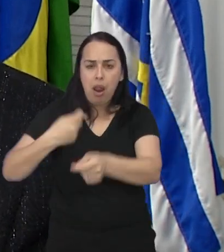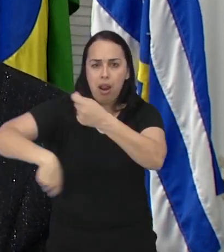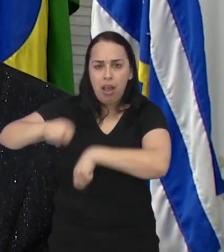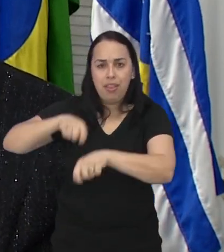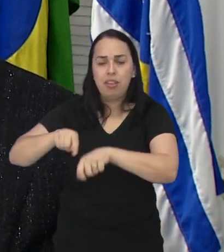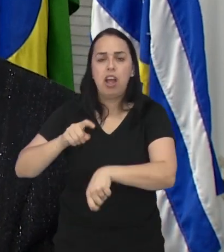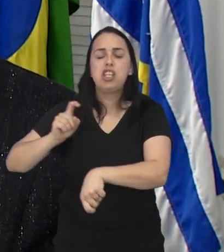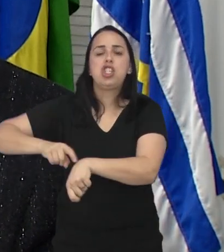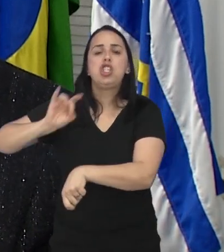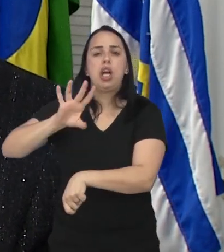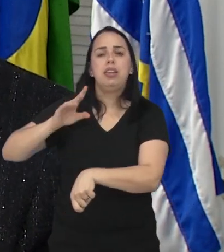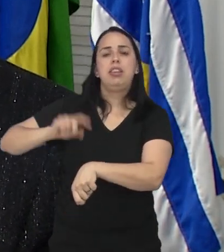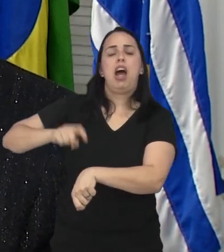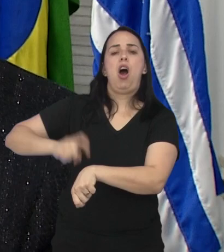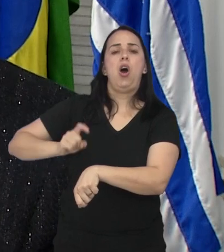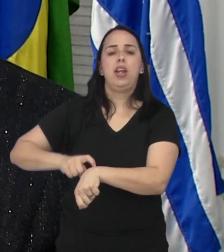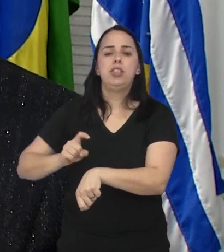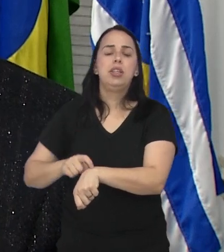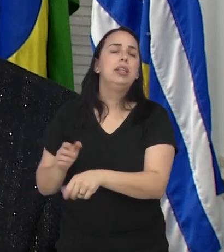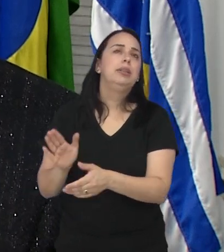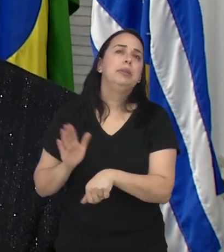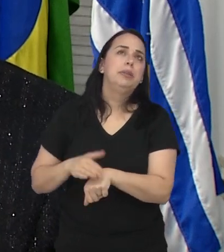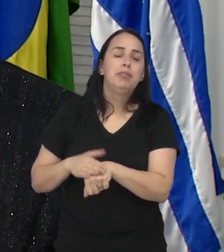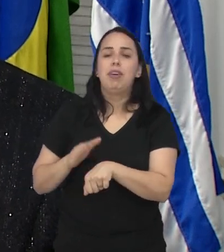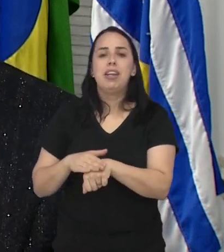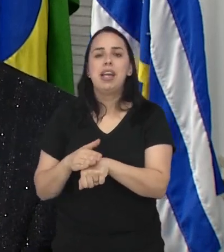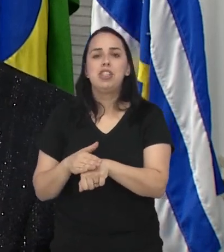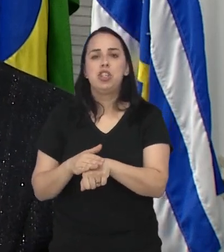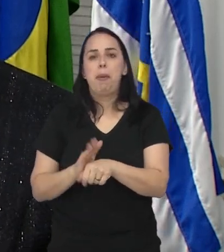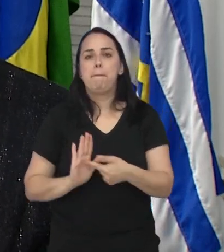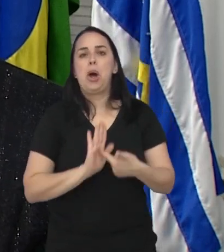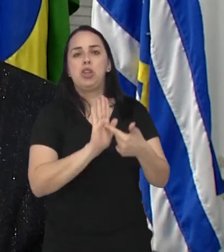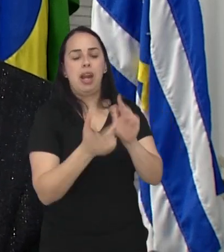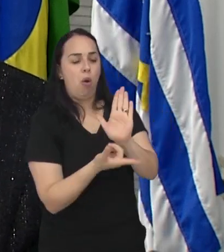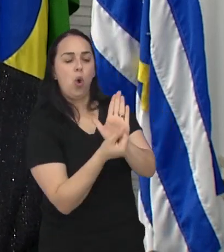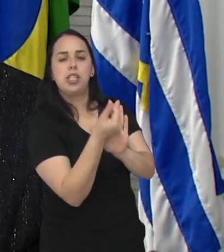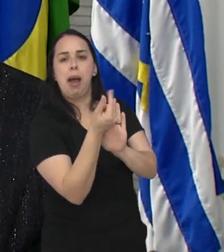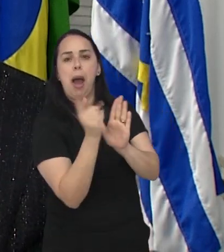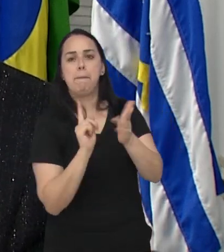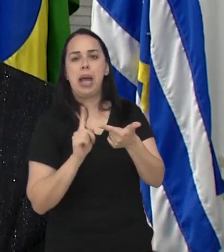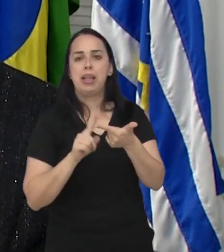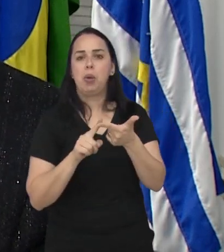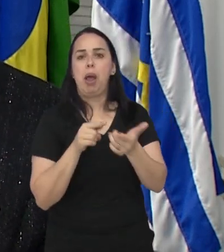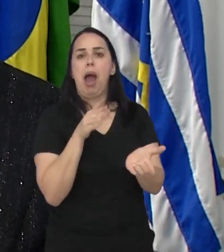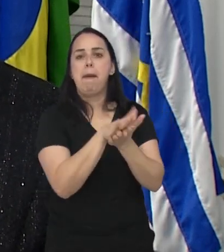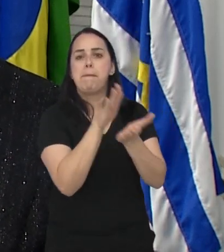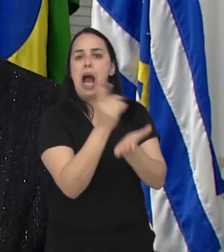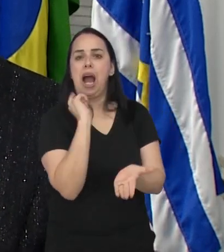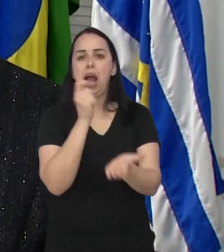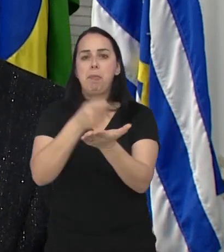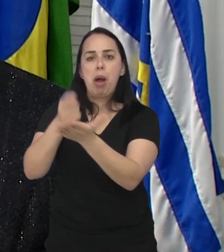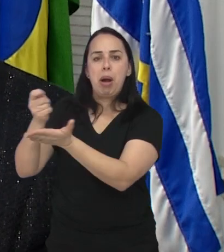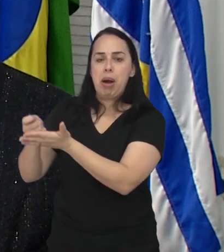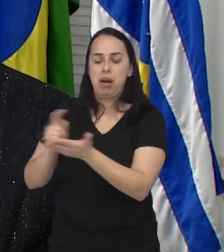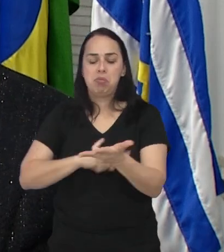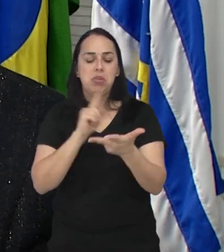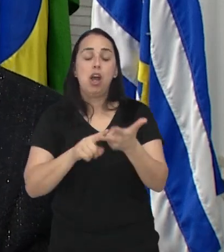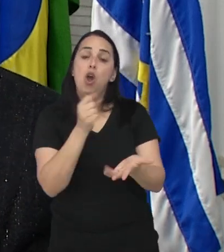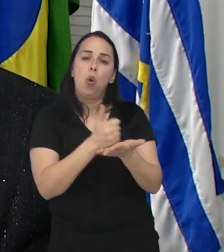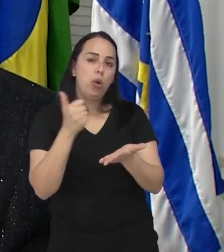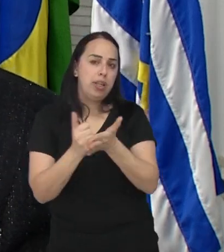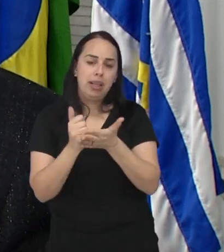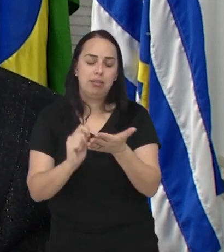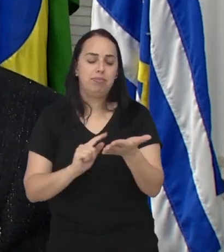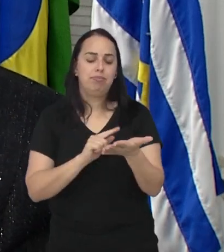dia do condomínio. Não só na hora de fazer a prestação de contas, a pagar